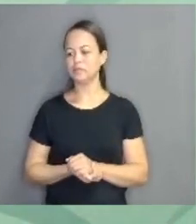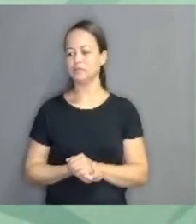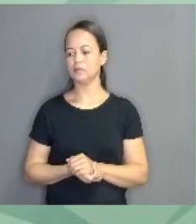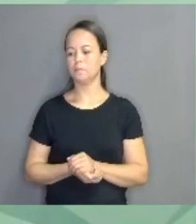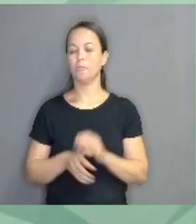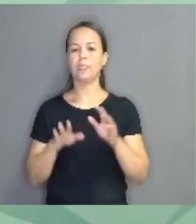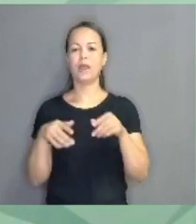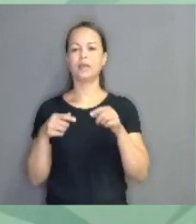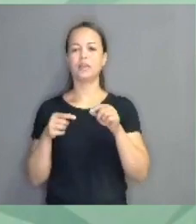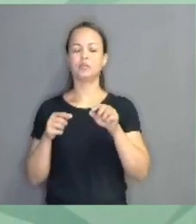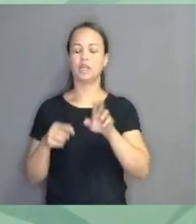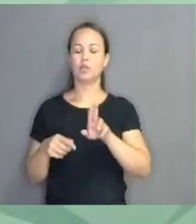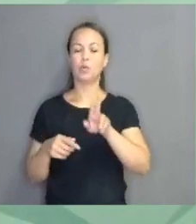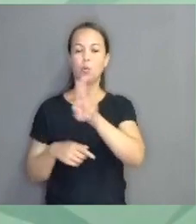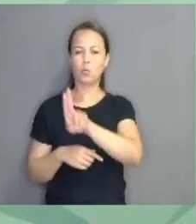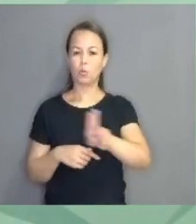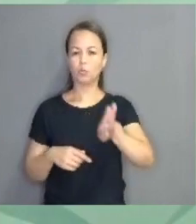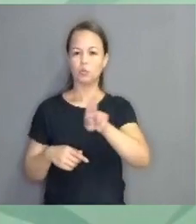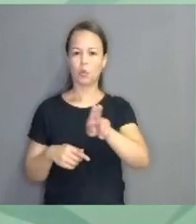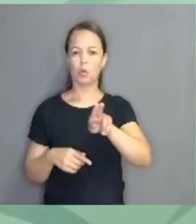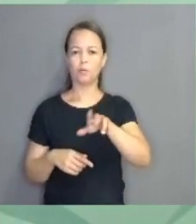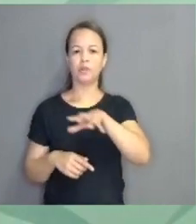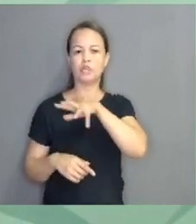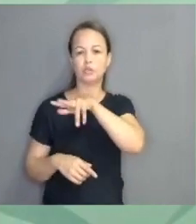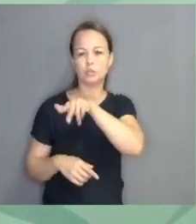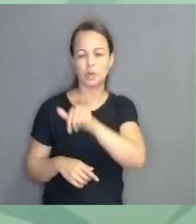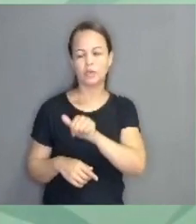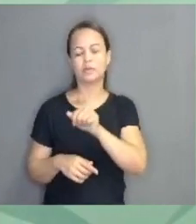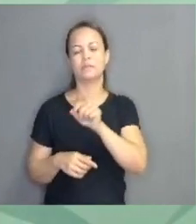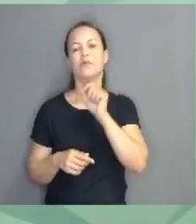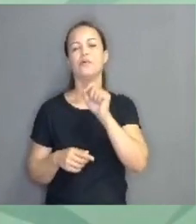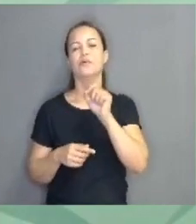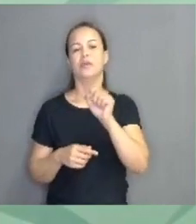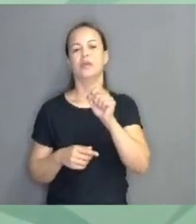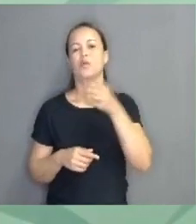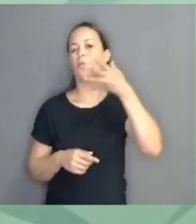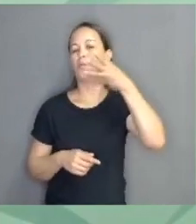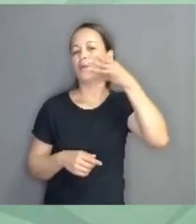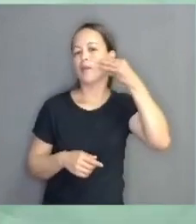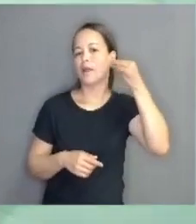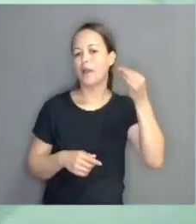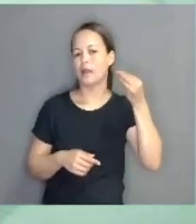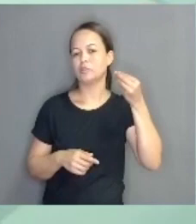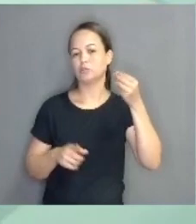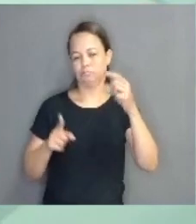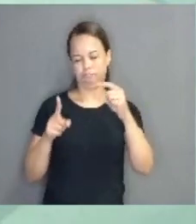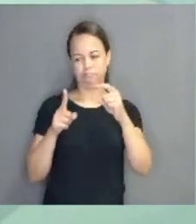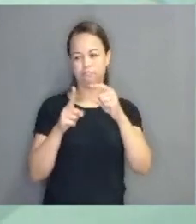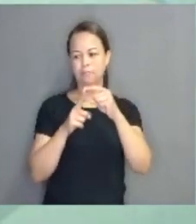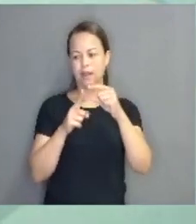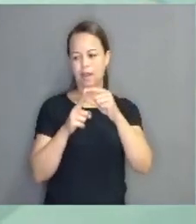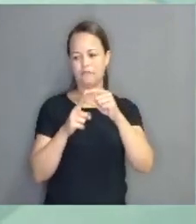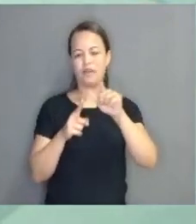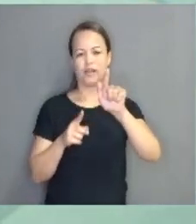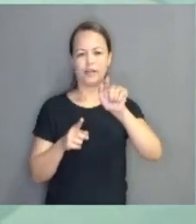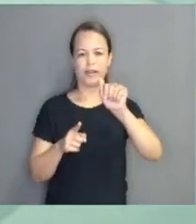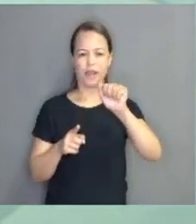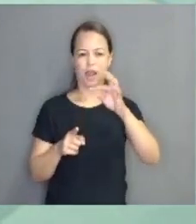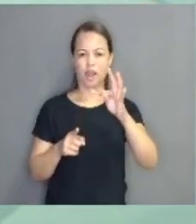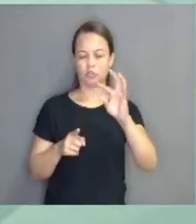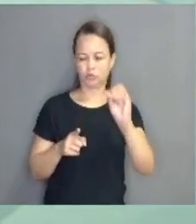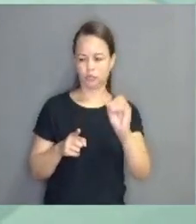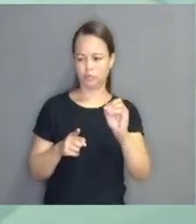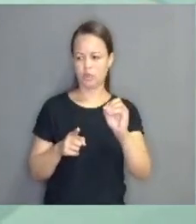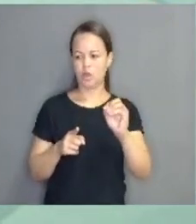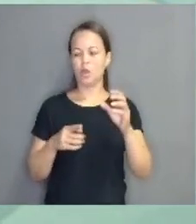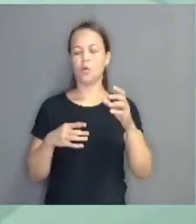Aqui, ó, eu tenho o nome desse animal, gato. Isso é uma palavra. Quando eu tenho mais